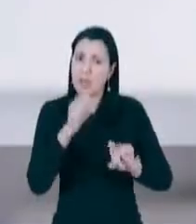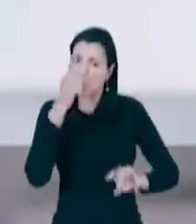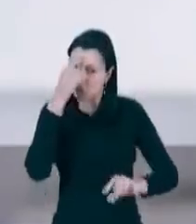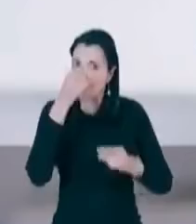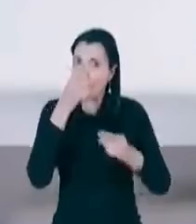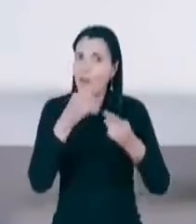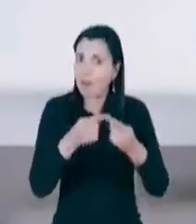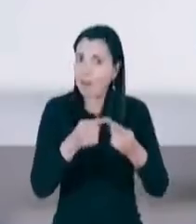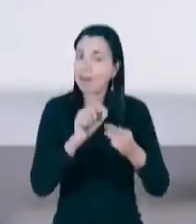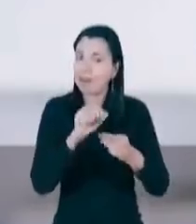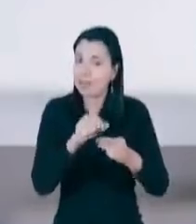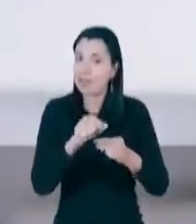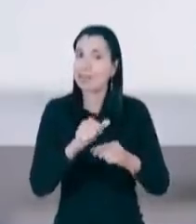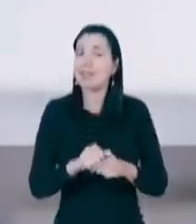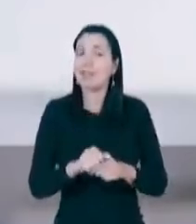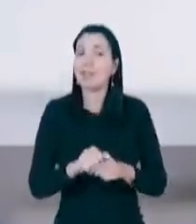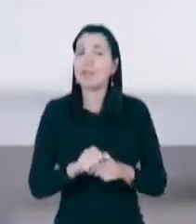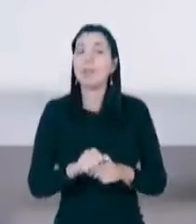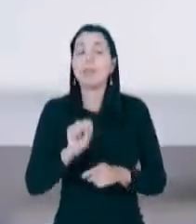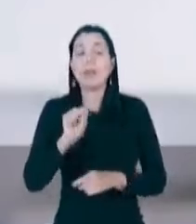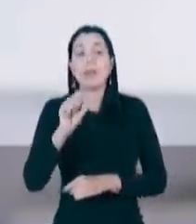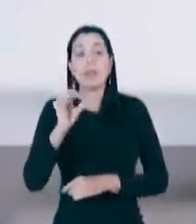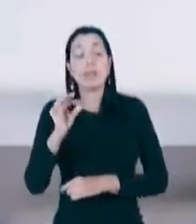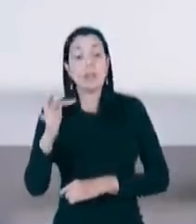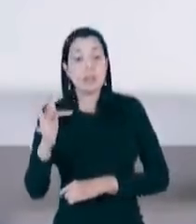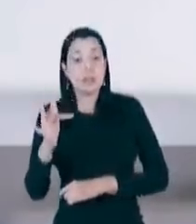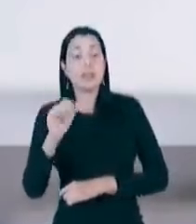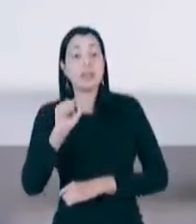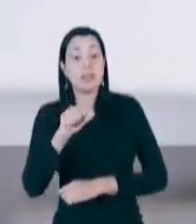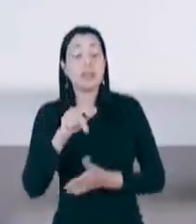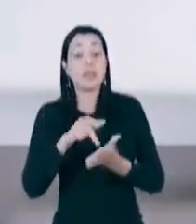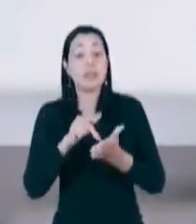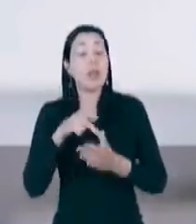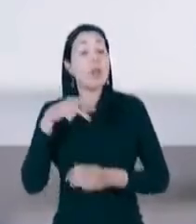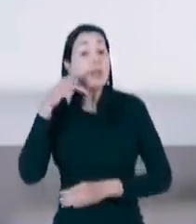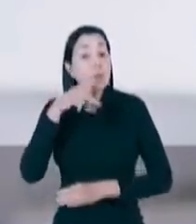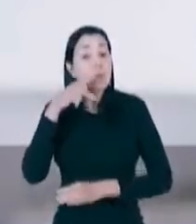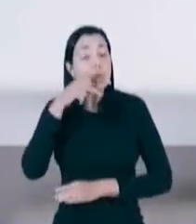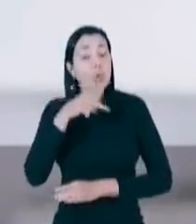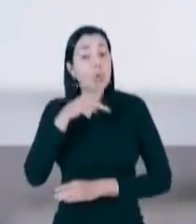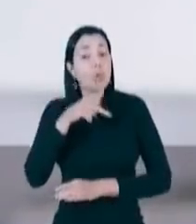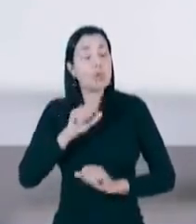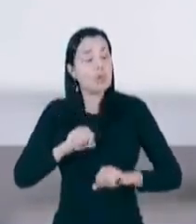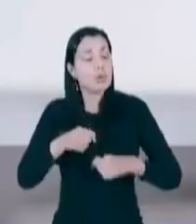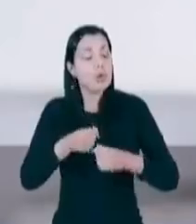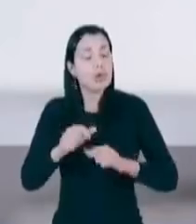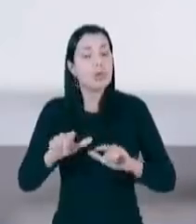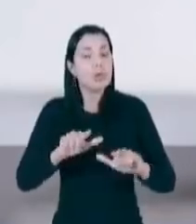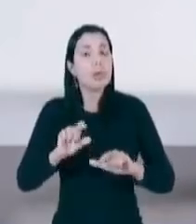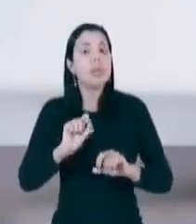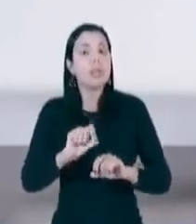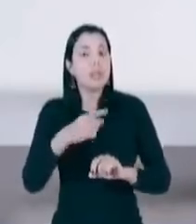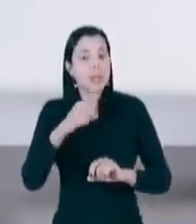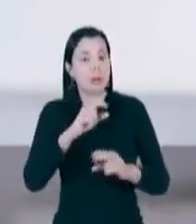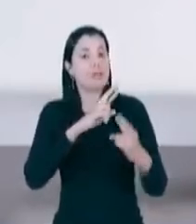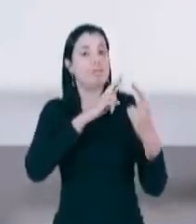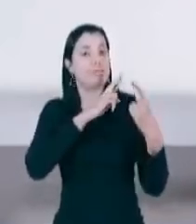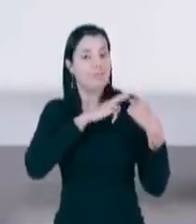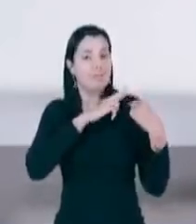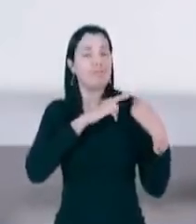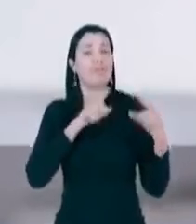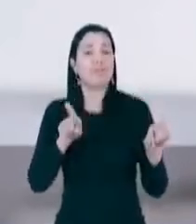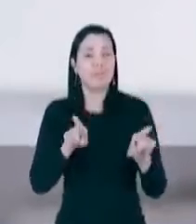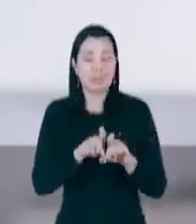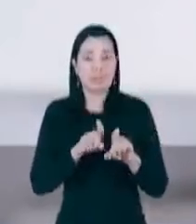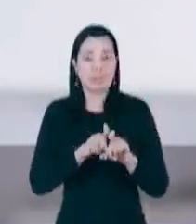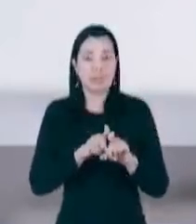sua parcialidade declarada pelo Supremo Tribunal Federal, e os procuradores da chamada Força-Tarefa, são responsáveis